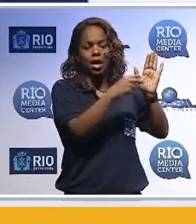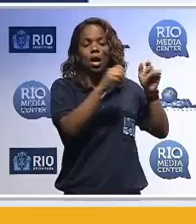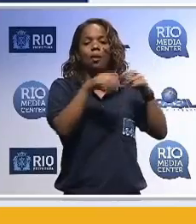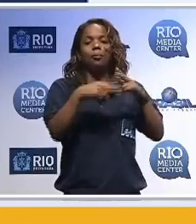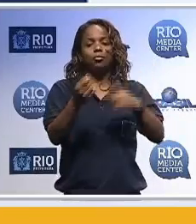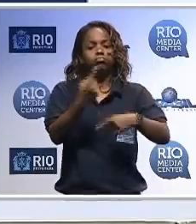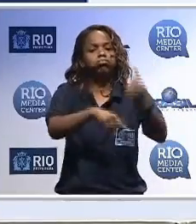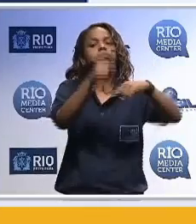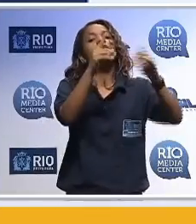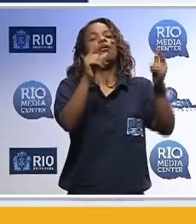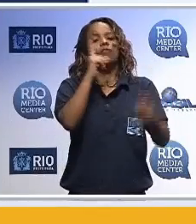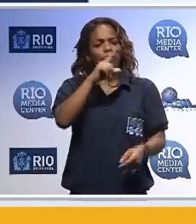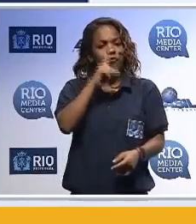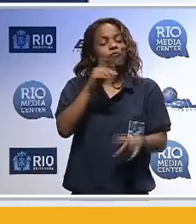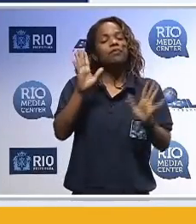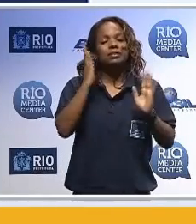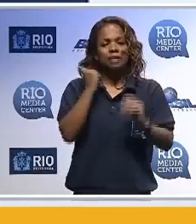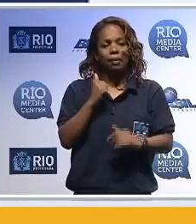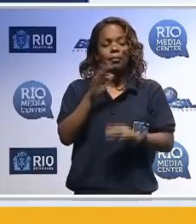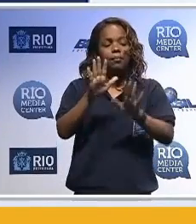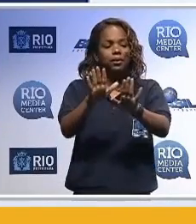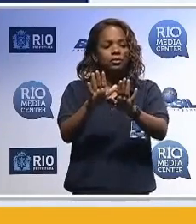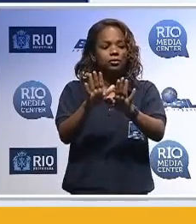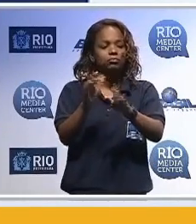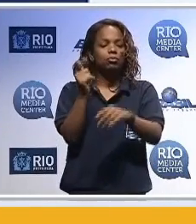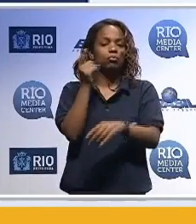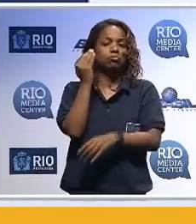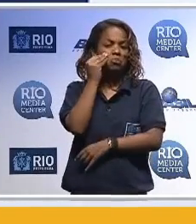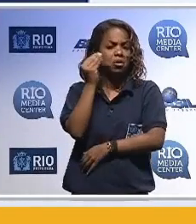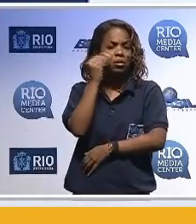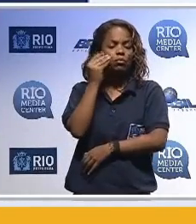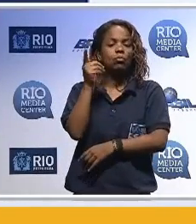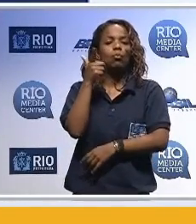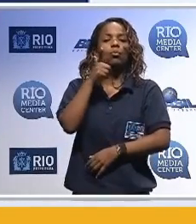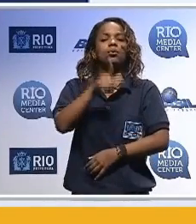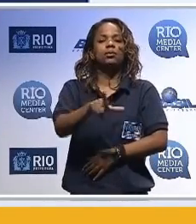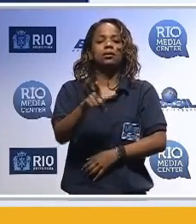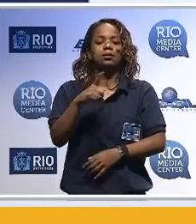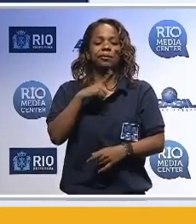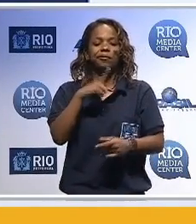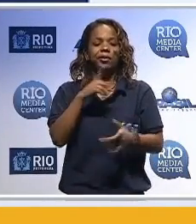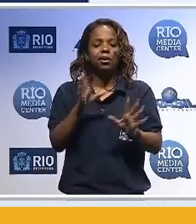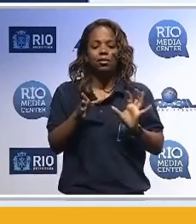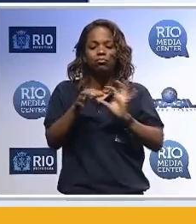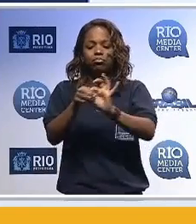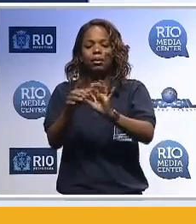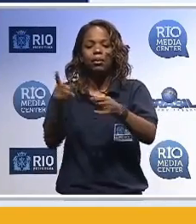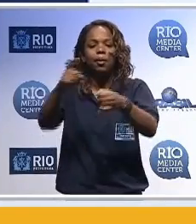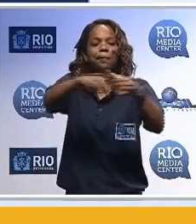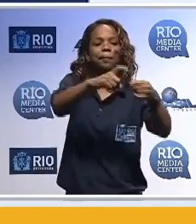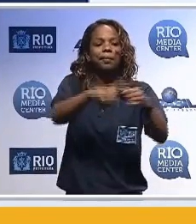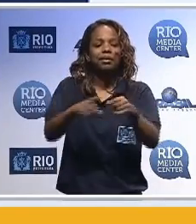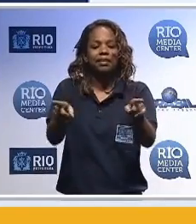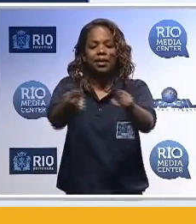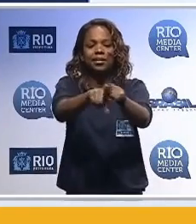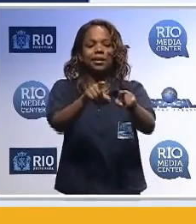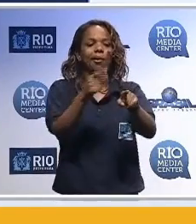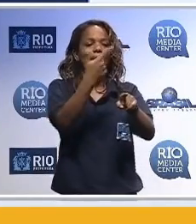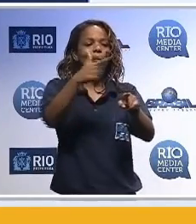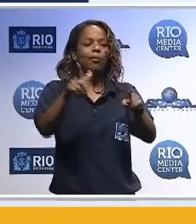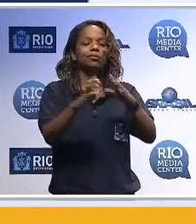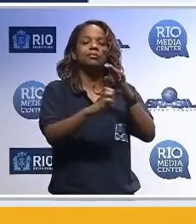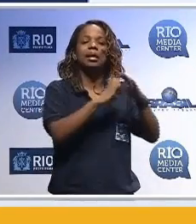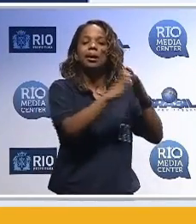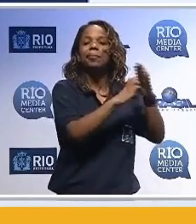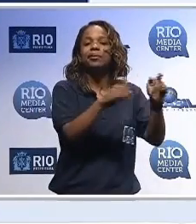vem trabalhando nesse sentido, de reunir com esses empresários, de tentar sensibilizá-los, de mostrar